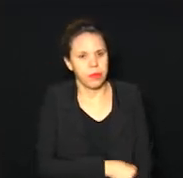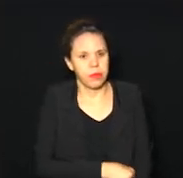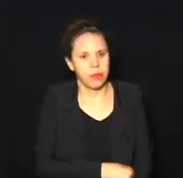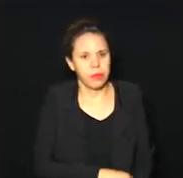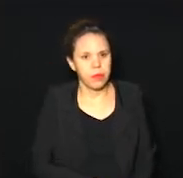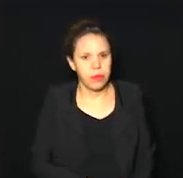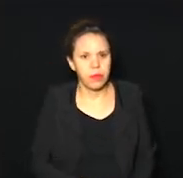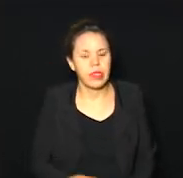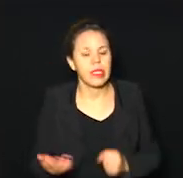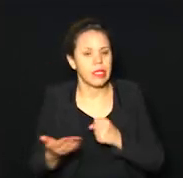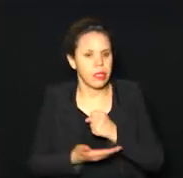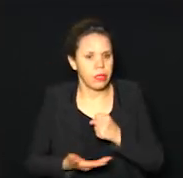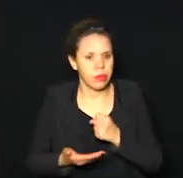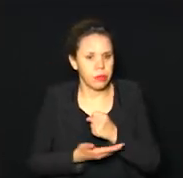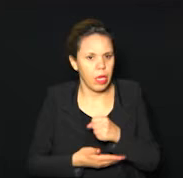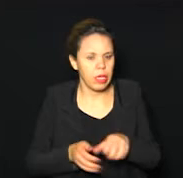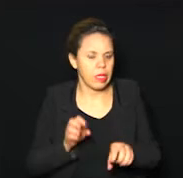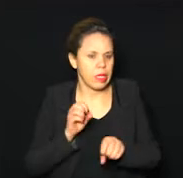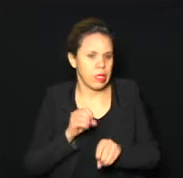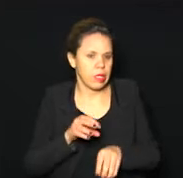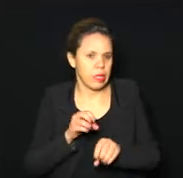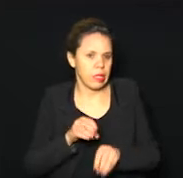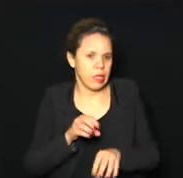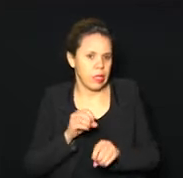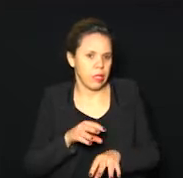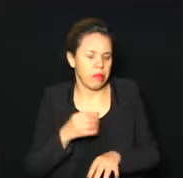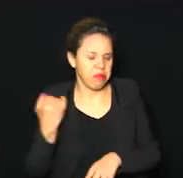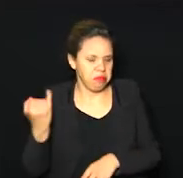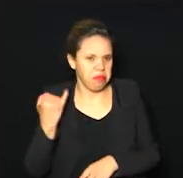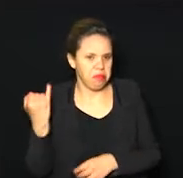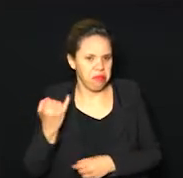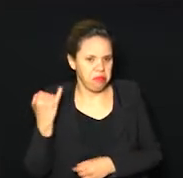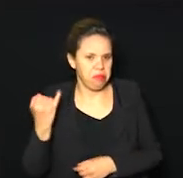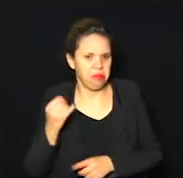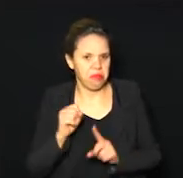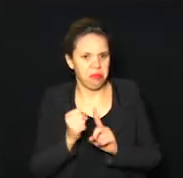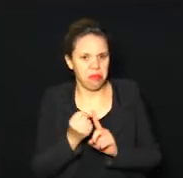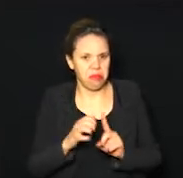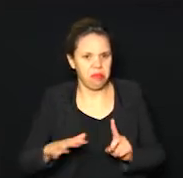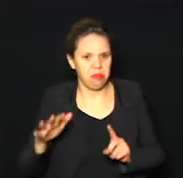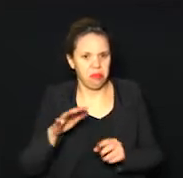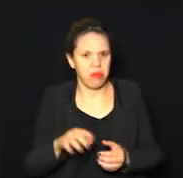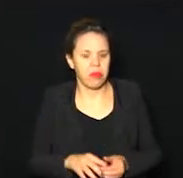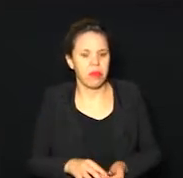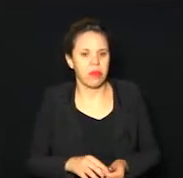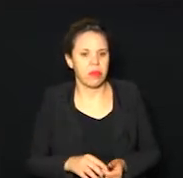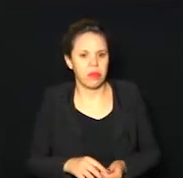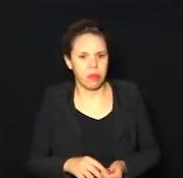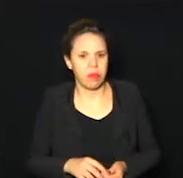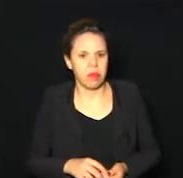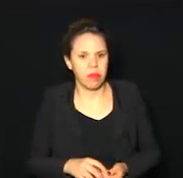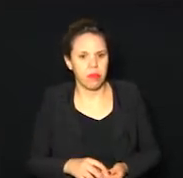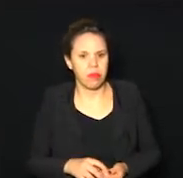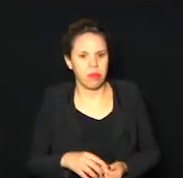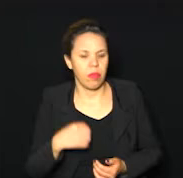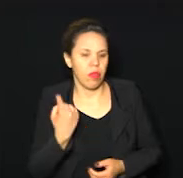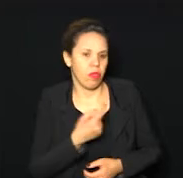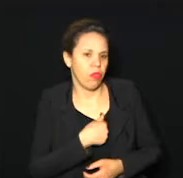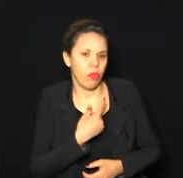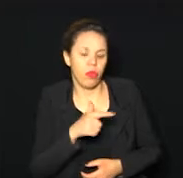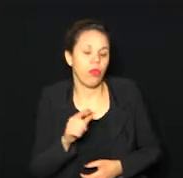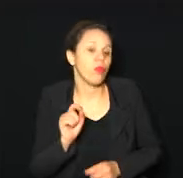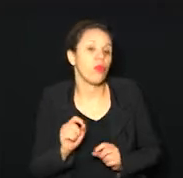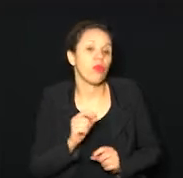Nessa base que é o ensino, que é muito importante para a sociedade, e a gente não tem, por